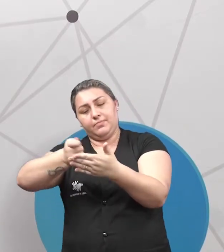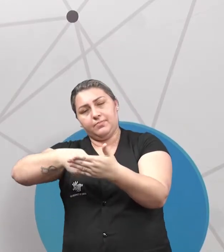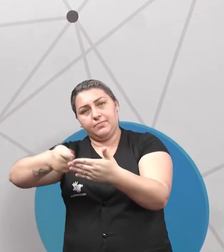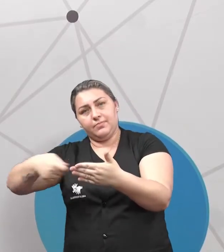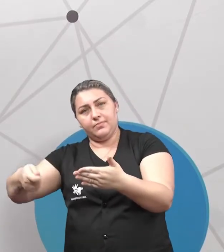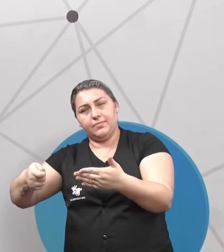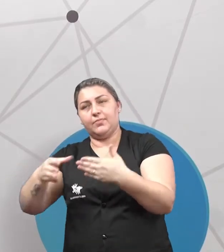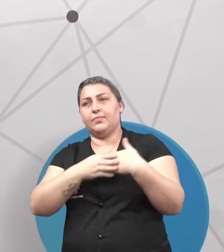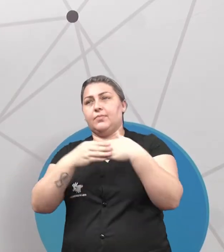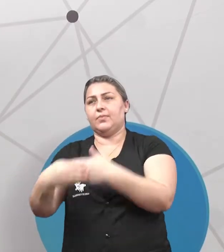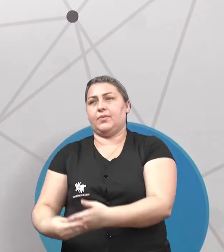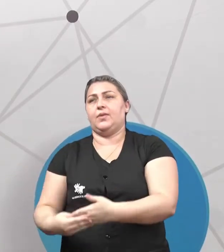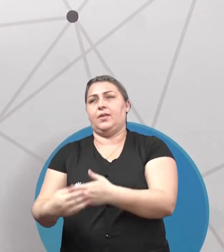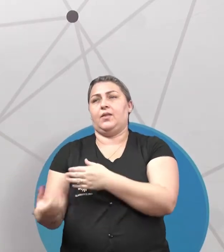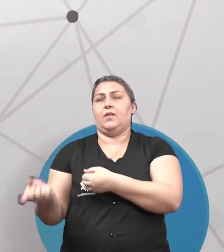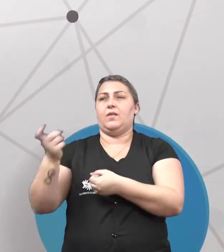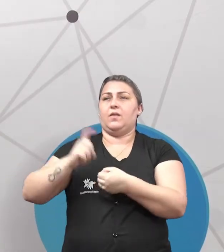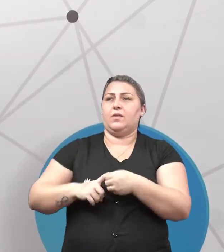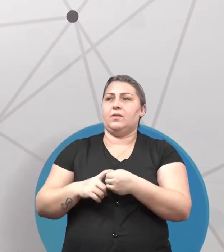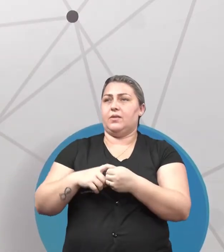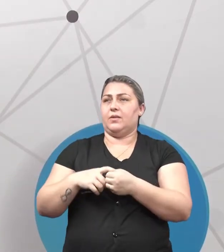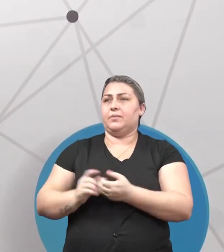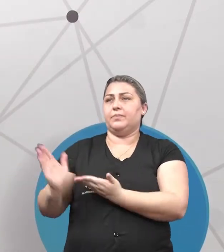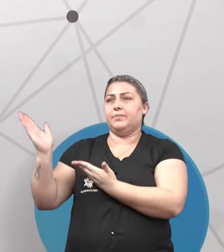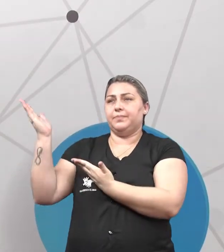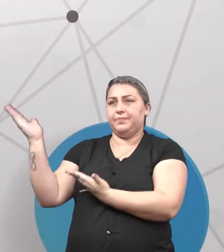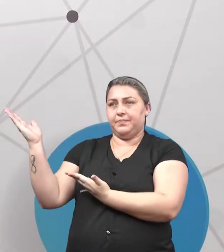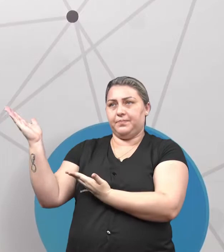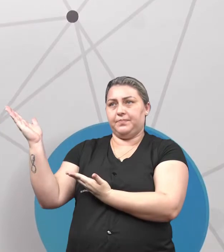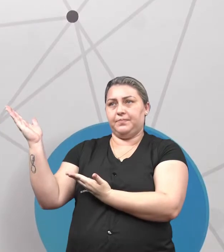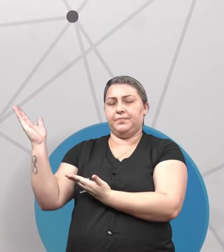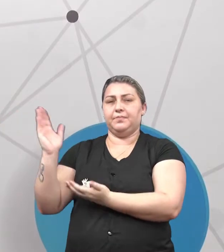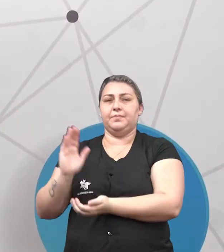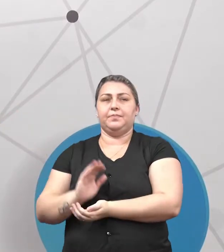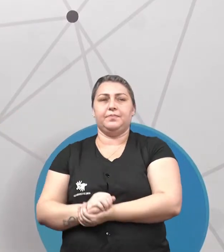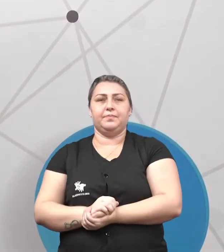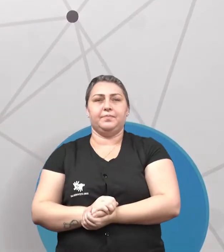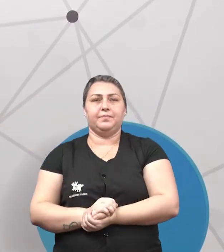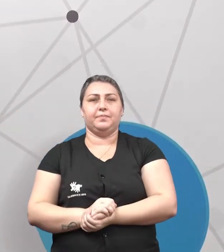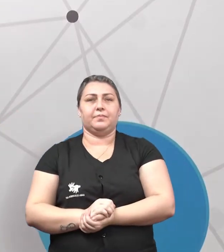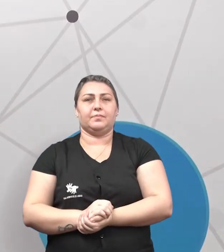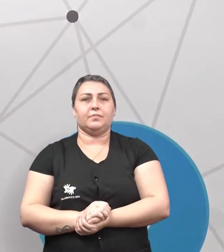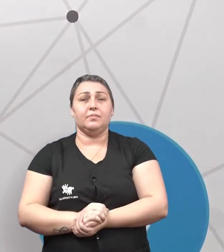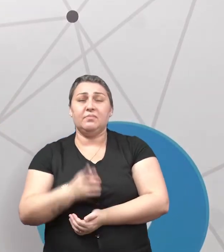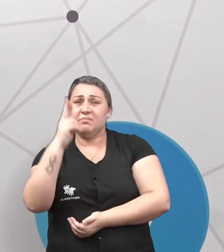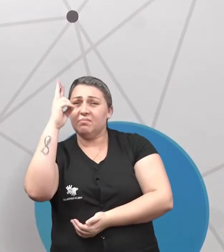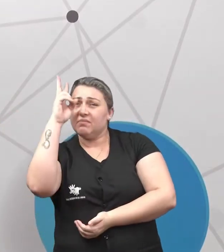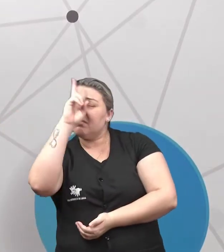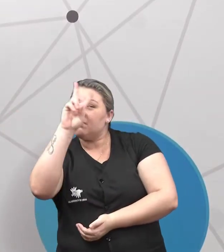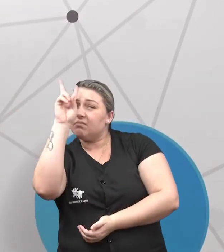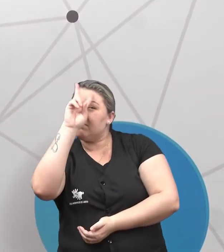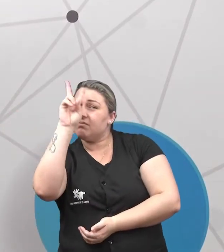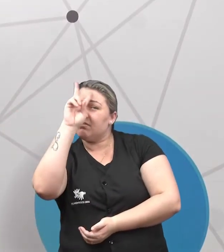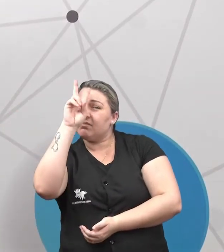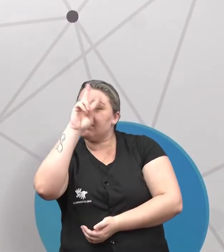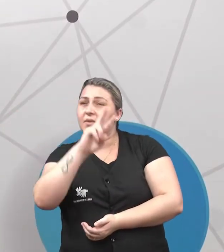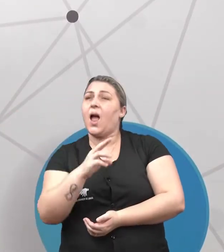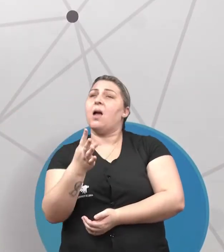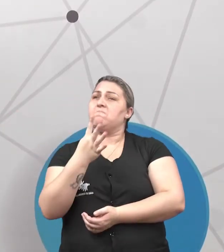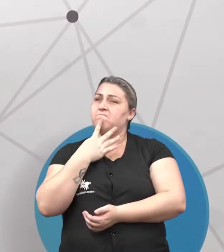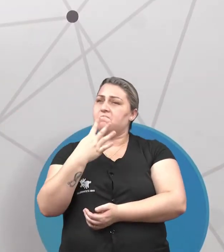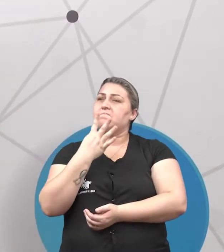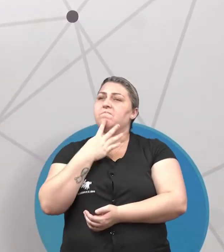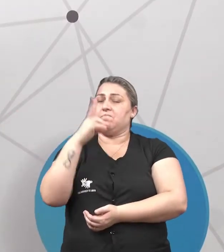trouxe aqui pra gente, né? Vou voltar aqui para vocês verem, né? Que é uma história, na verdade é uma das mais